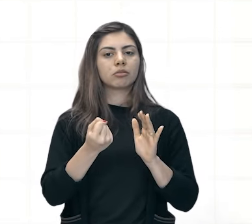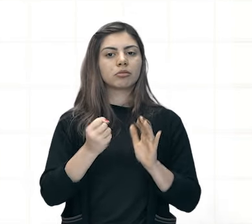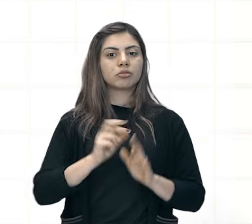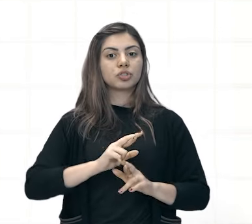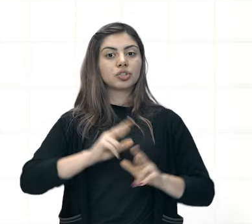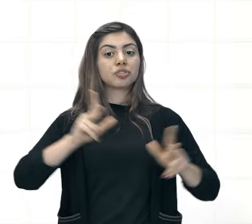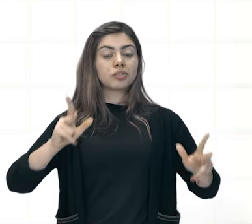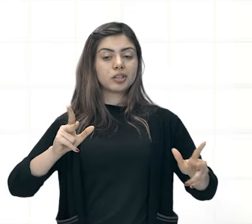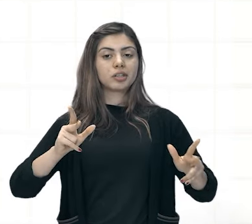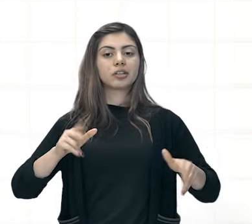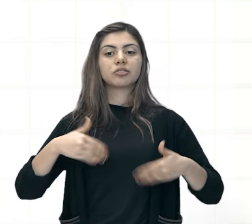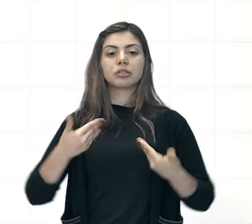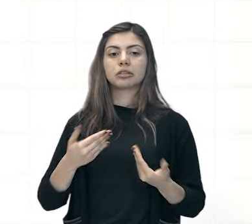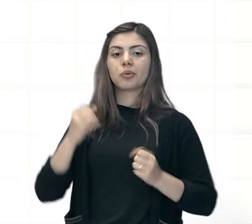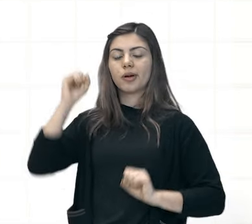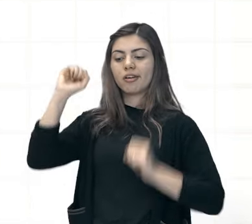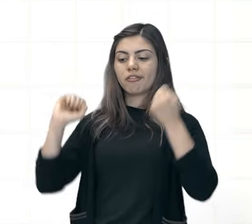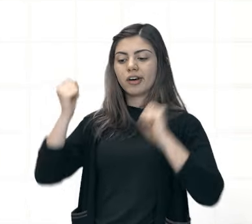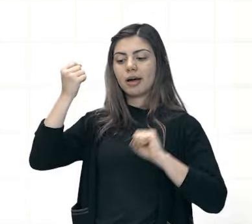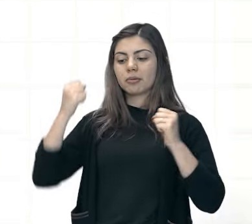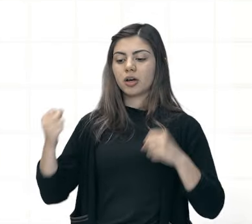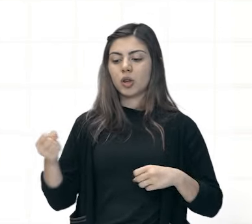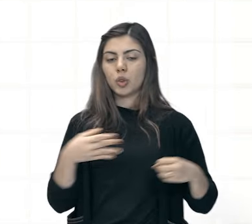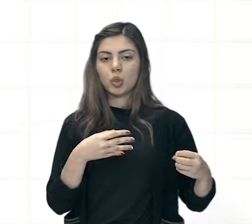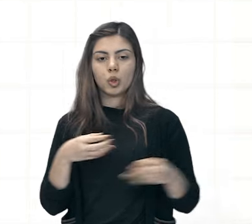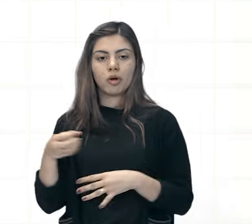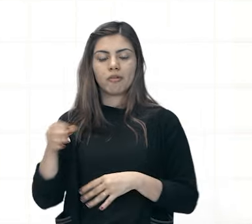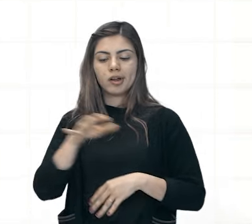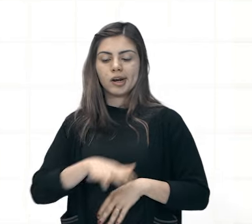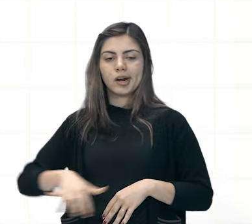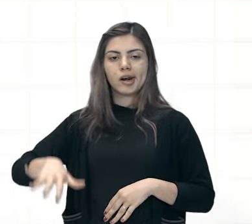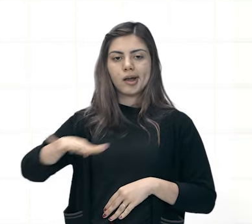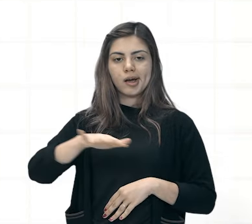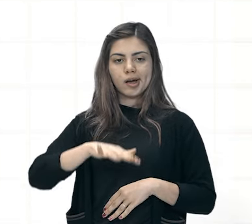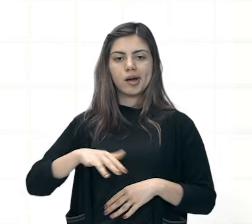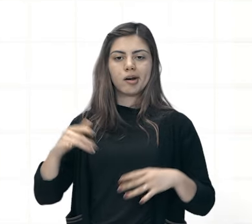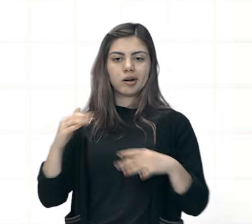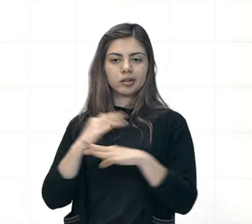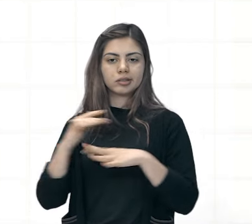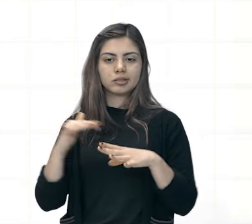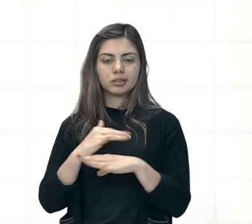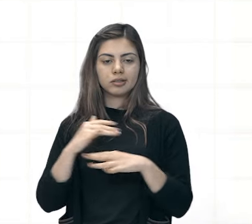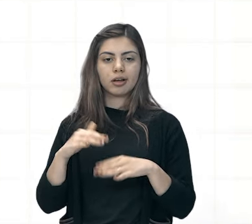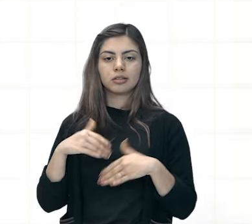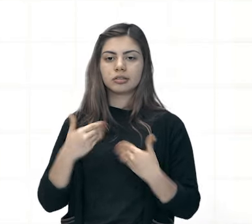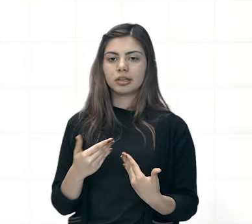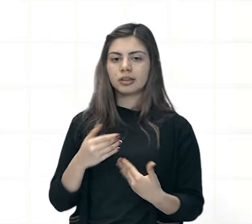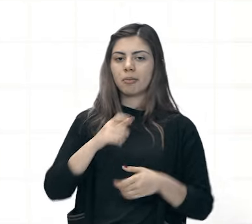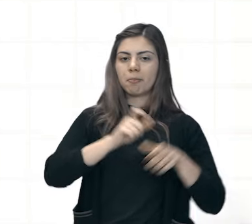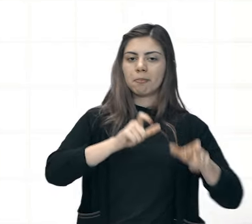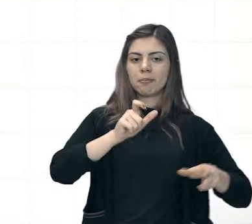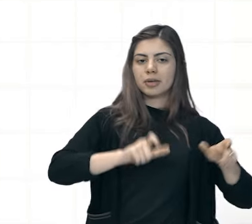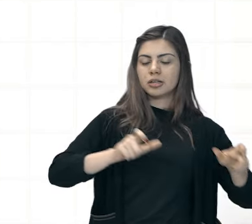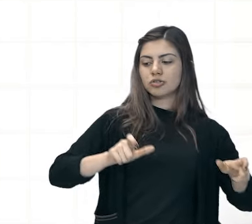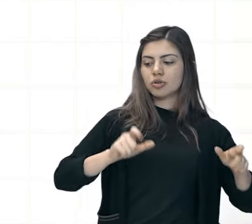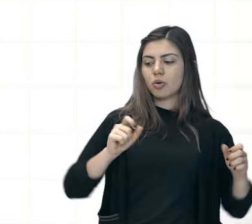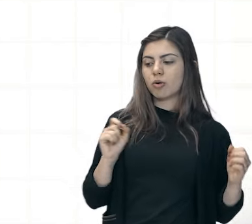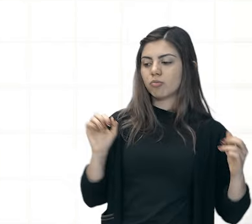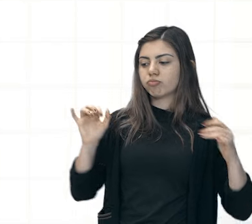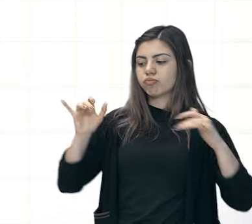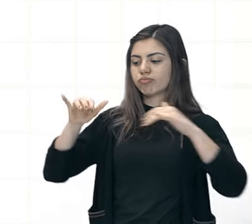As fábricas iriam surgir em áreas urbanas, concentrando agora um grande número de trabalhadores em um